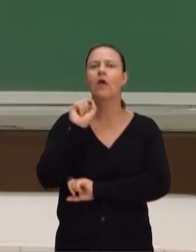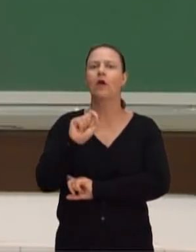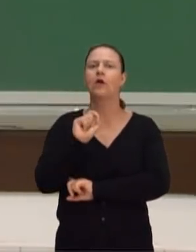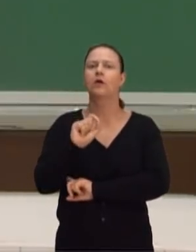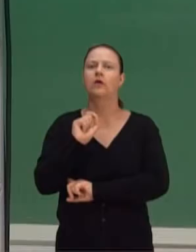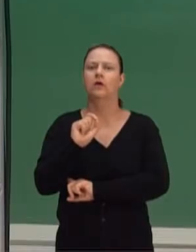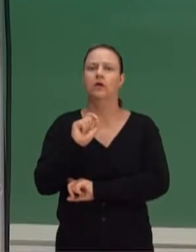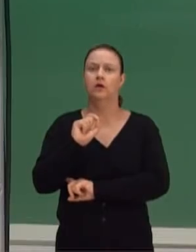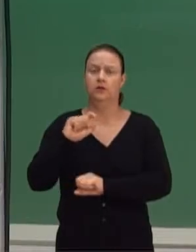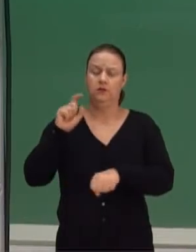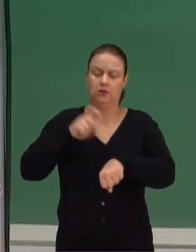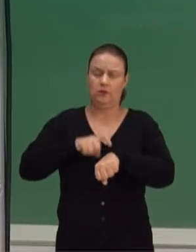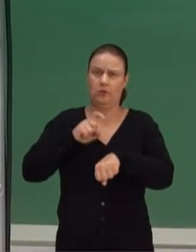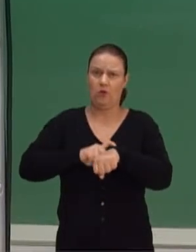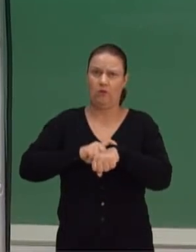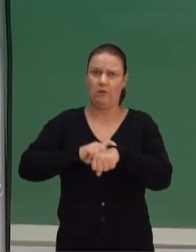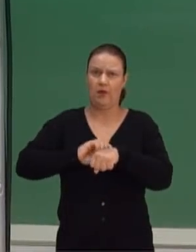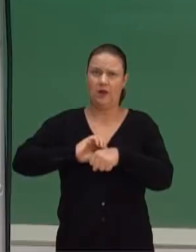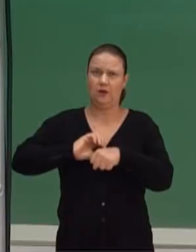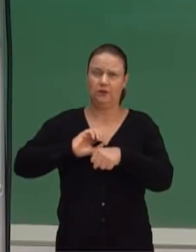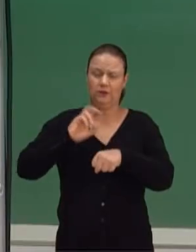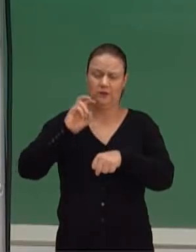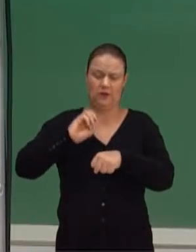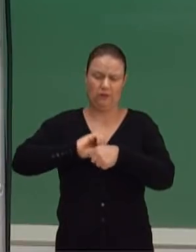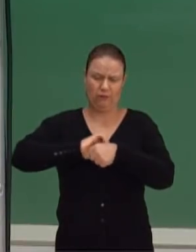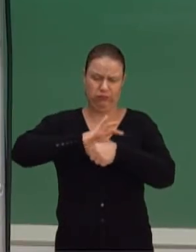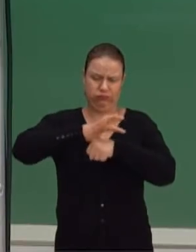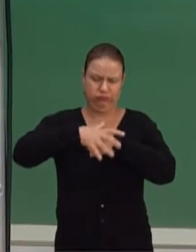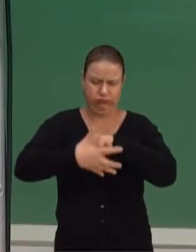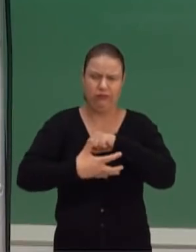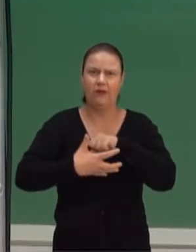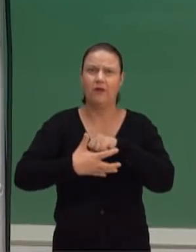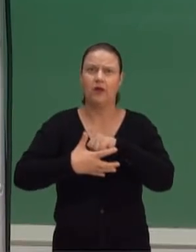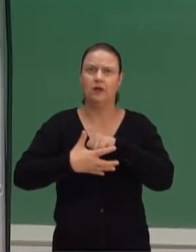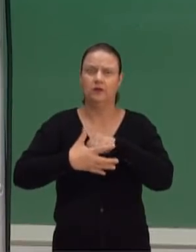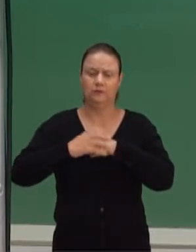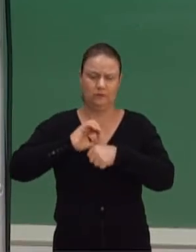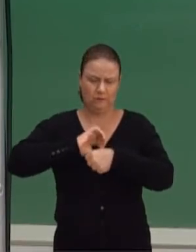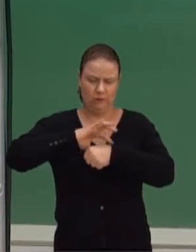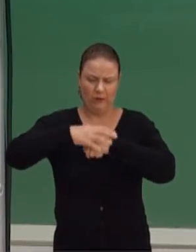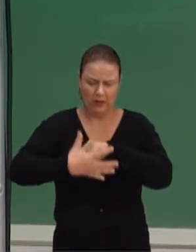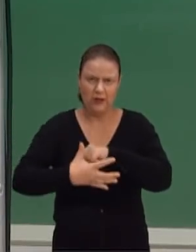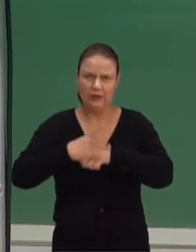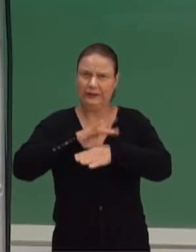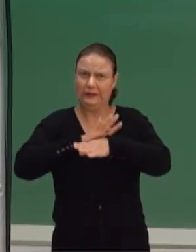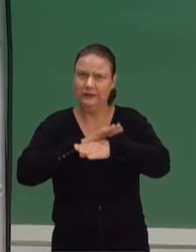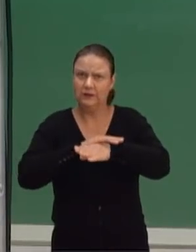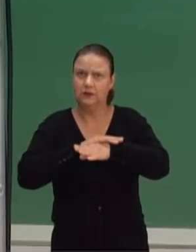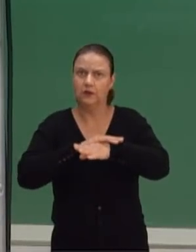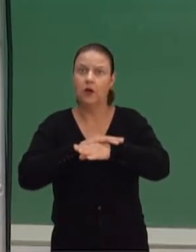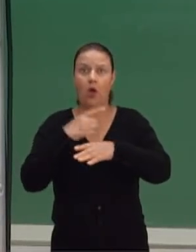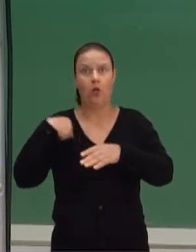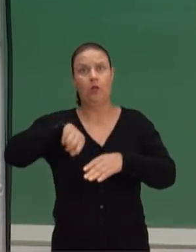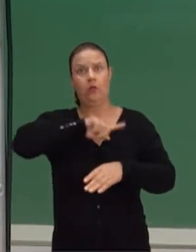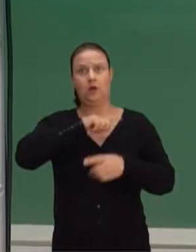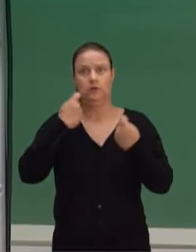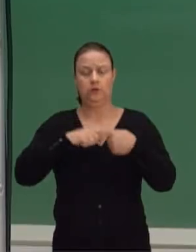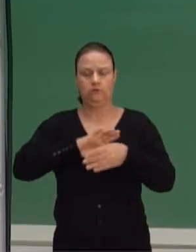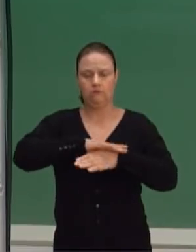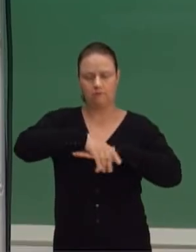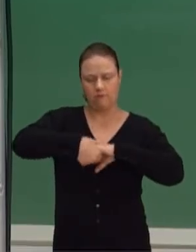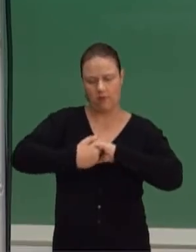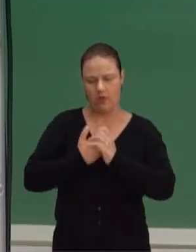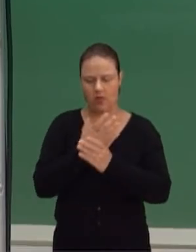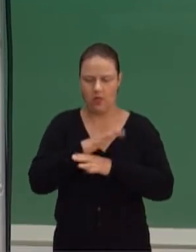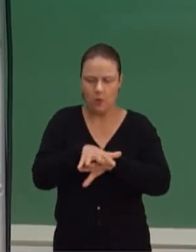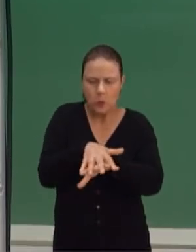nessa pandemia do coronavírus, nós temos que higienizar as nossas mãos o tempo todo. Aí